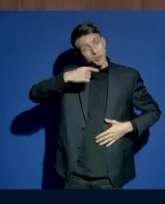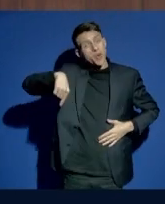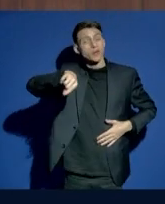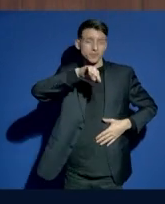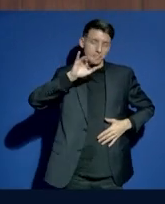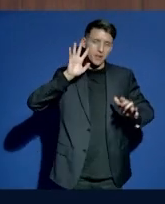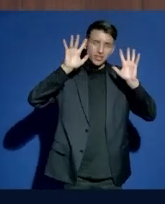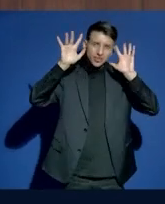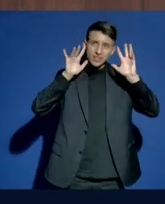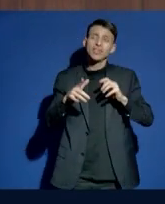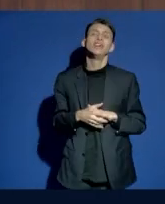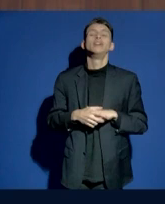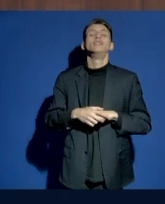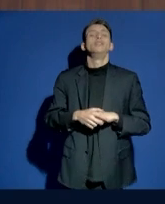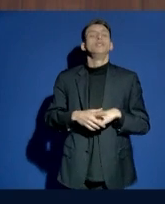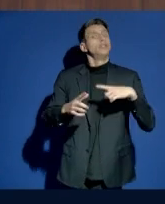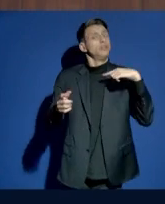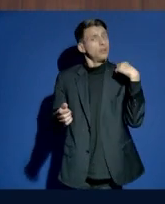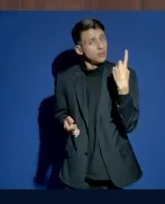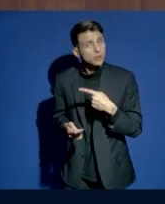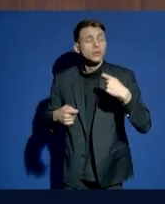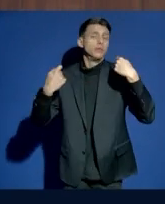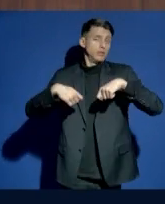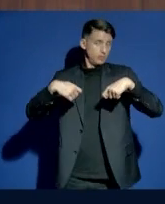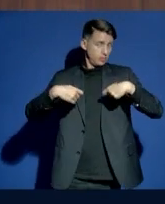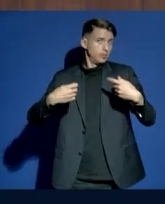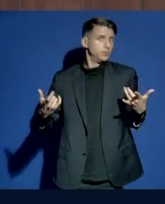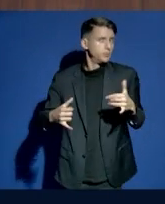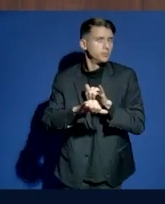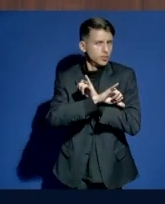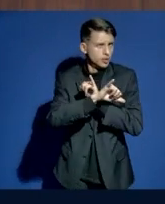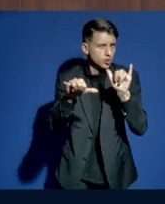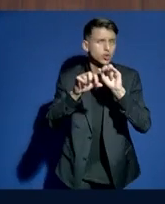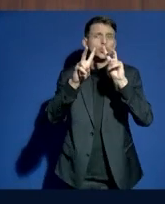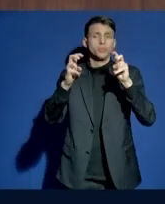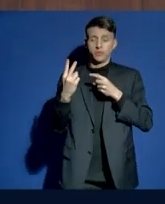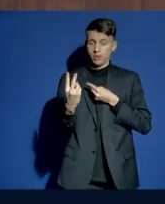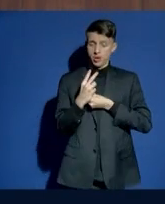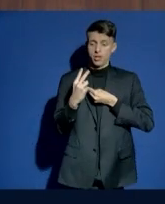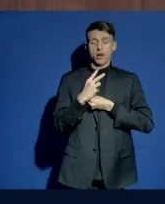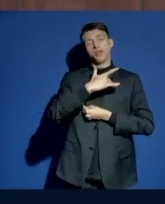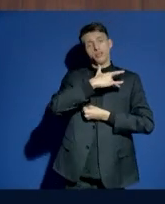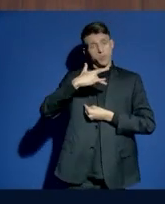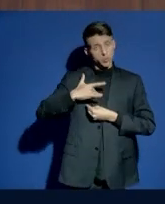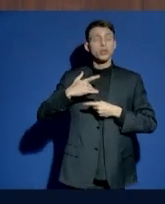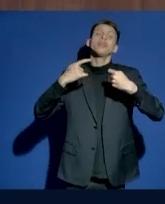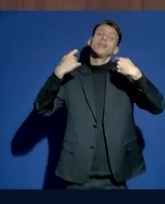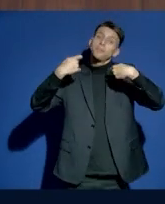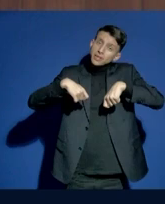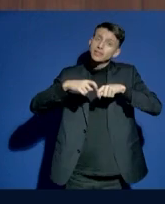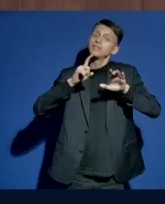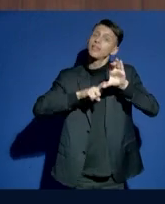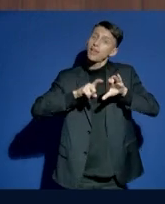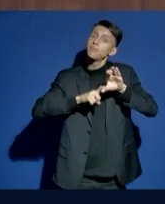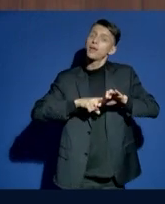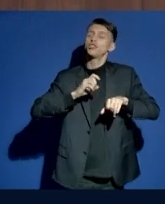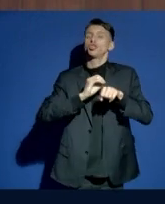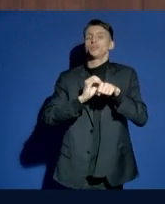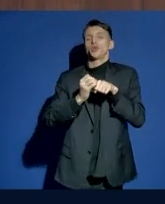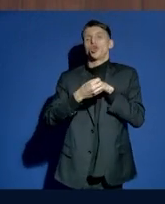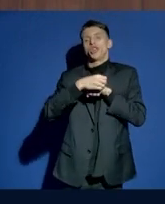nós temos toda essa... Só refazendo, o sistema imunológico nosso depende do micro-organismo.